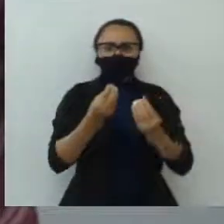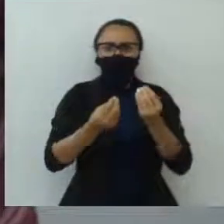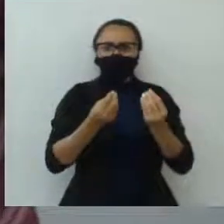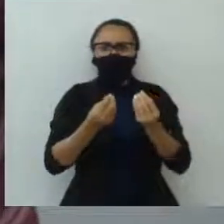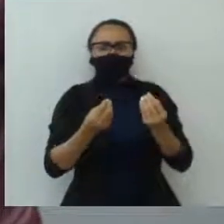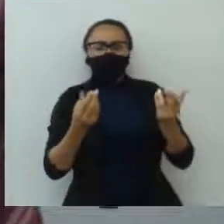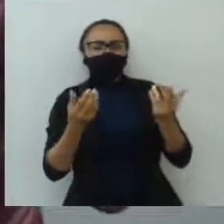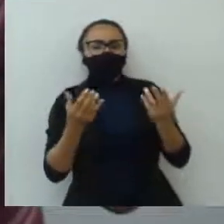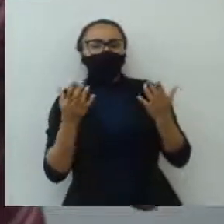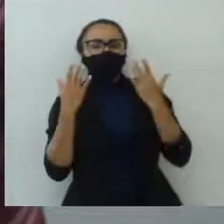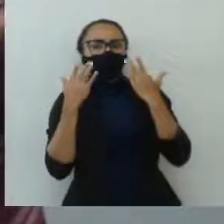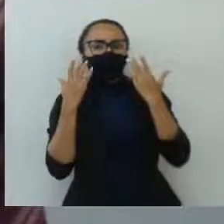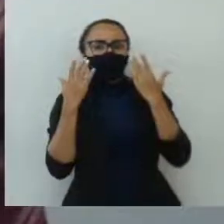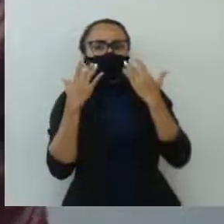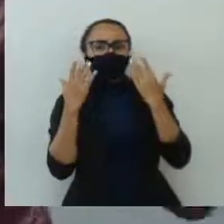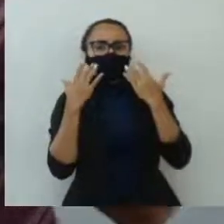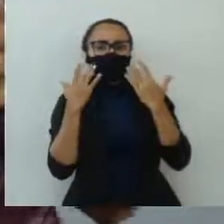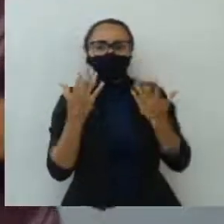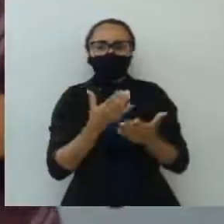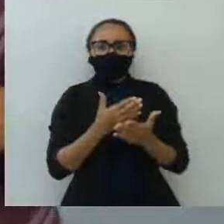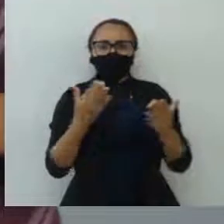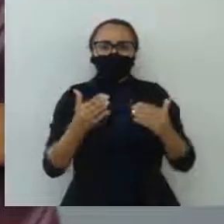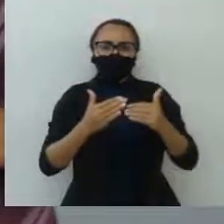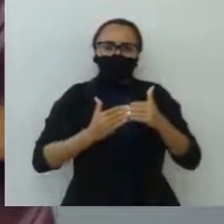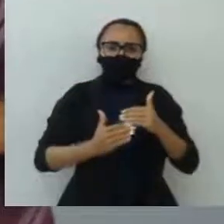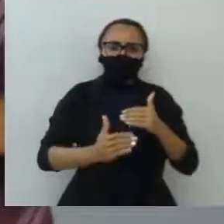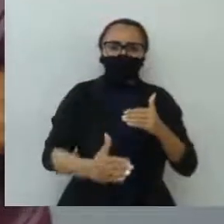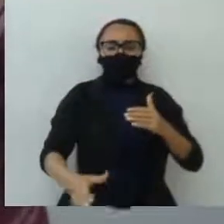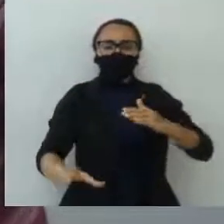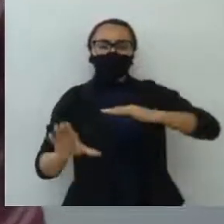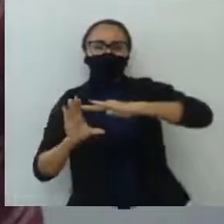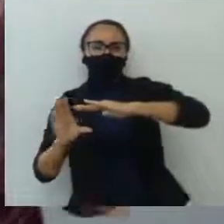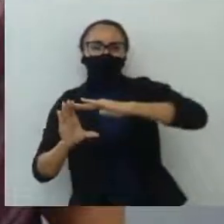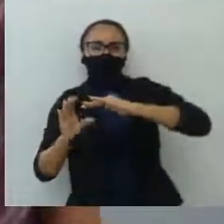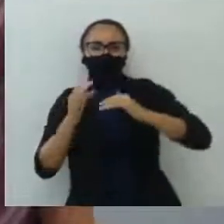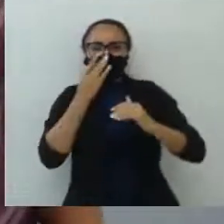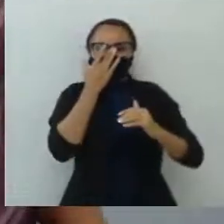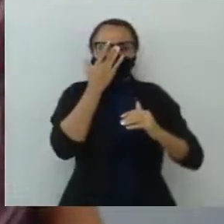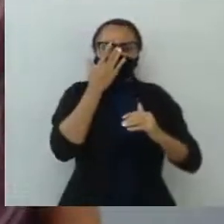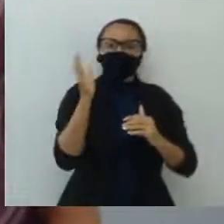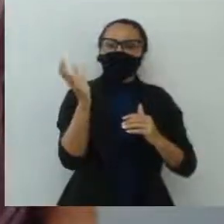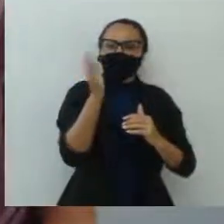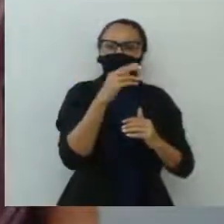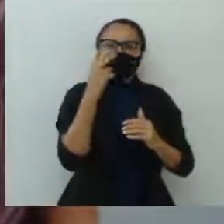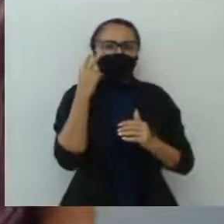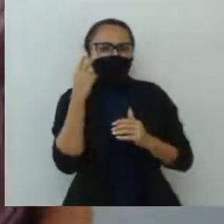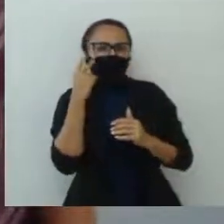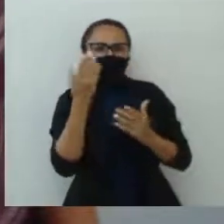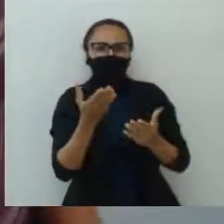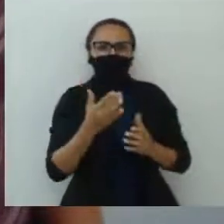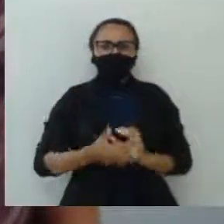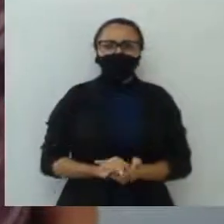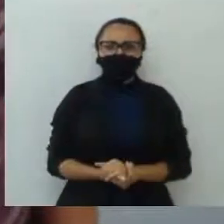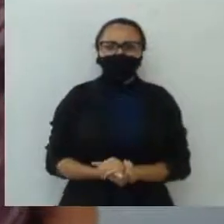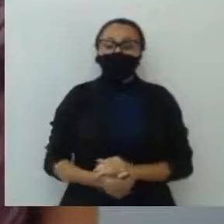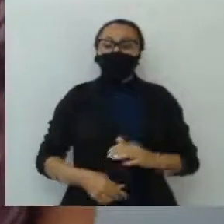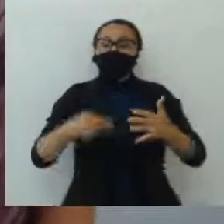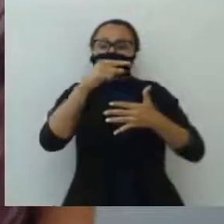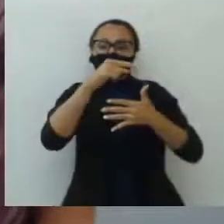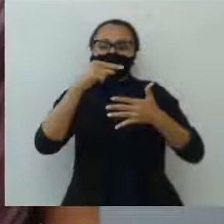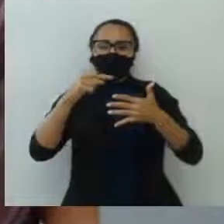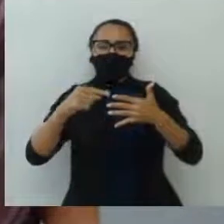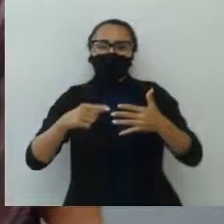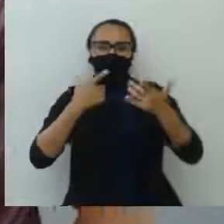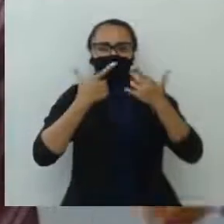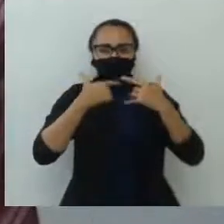teatro vem sendo feito agora na contemporaneidade, tá bom? Então, vamos lá prestar atenção um pouquinho nesses elementos da